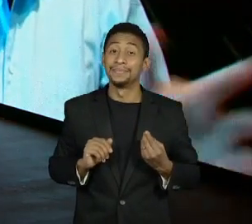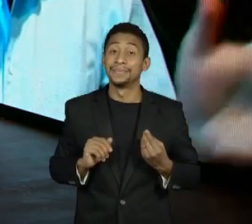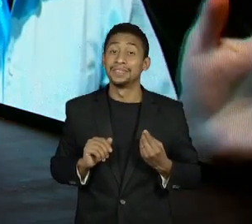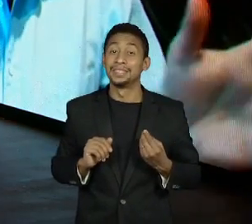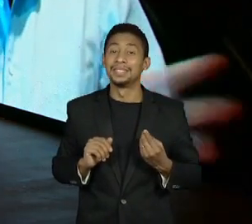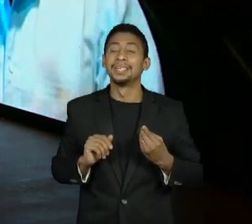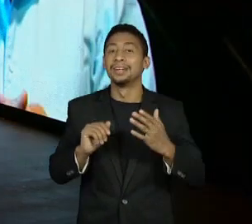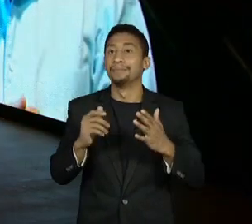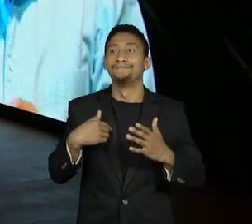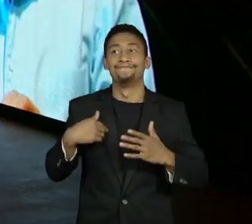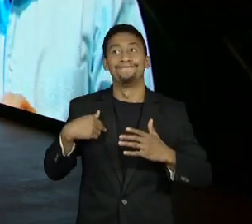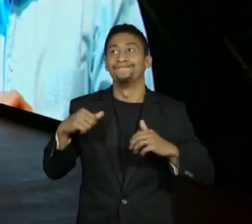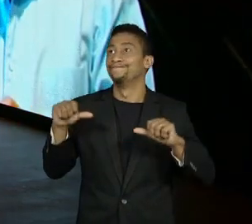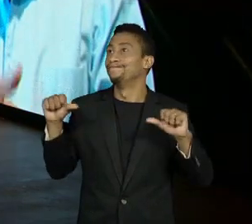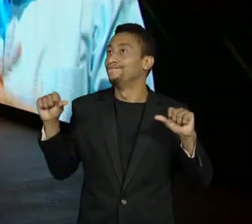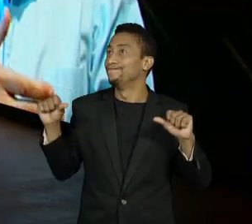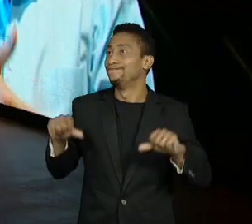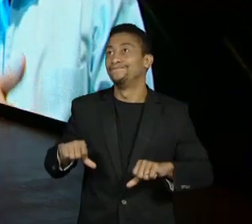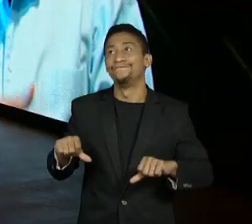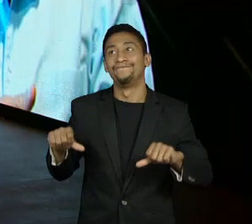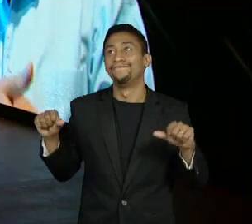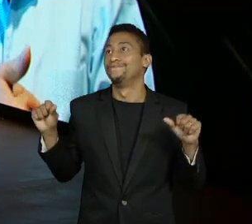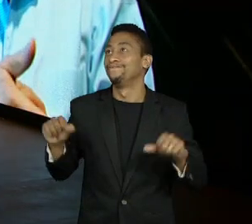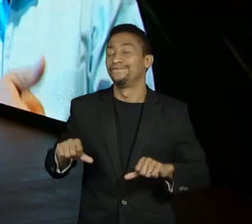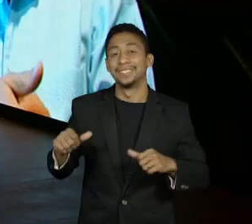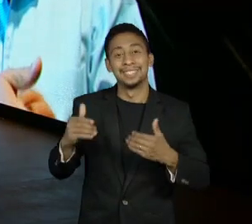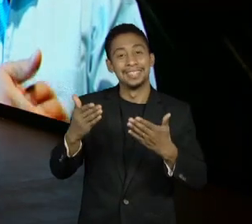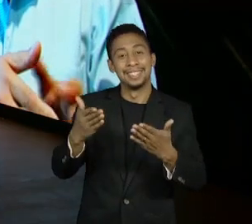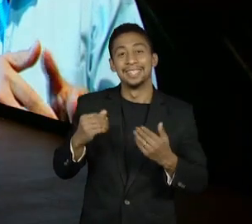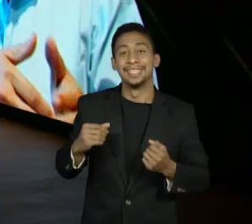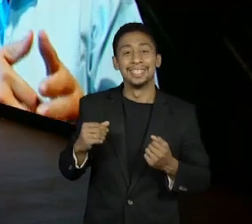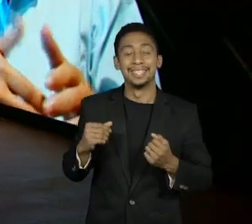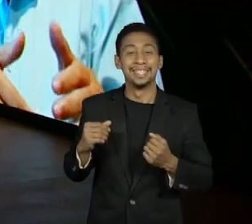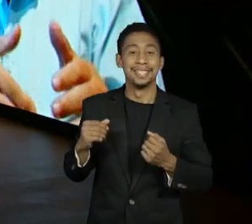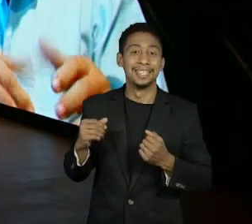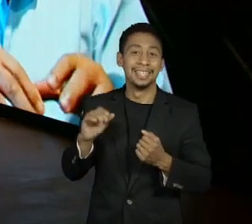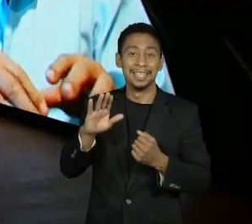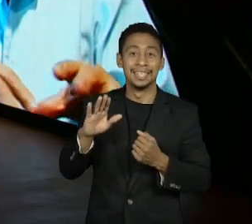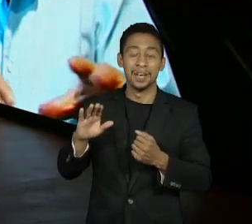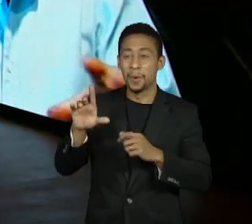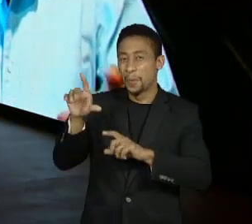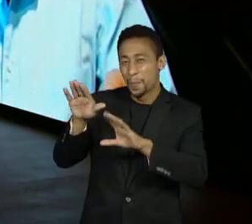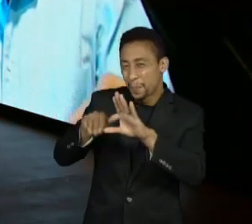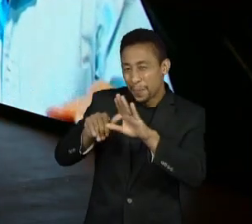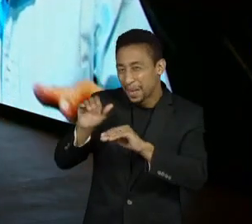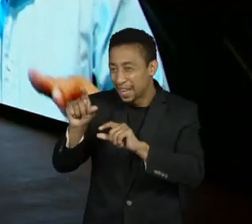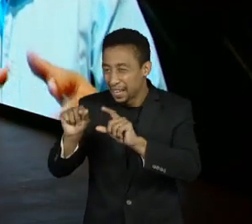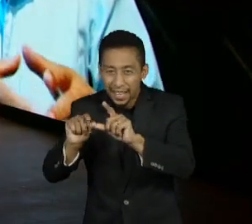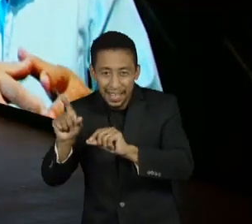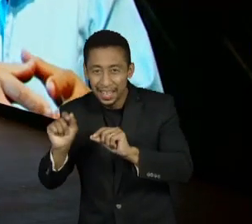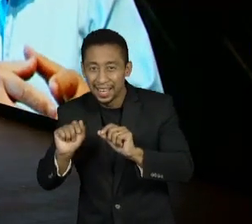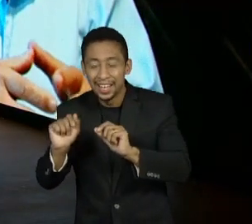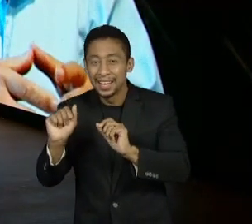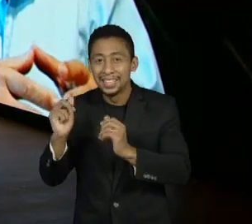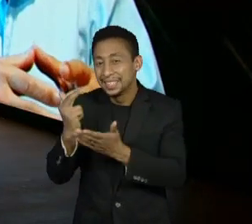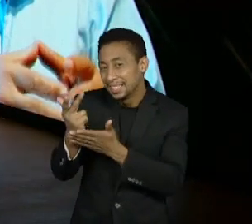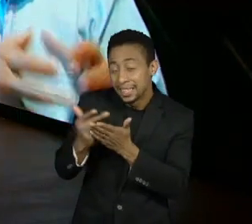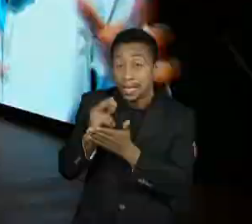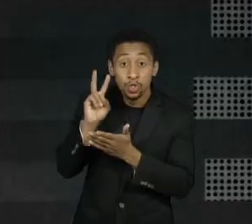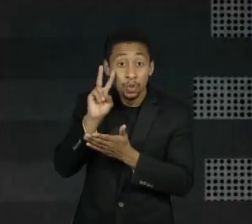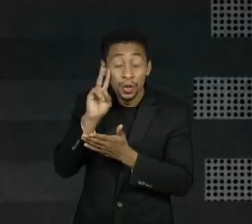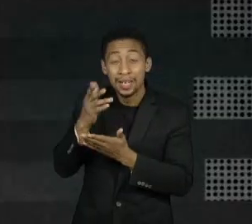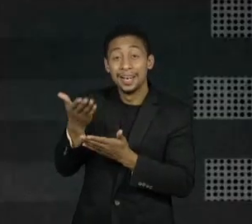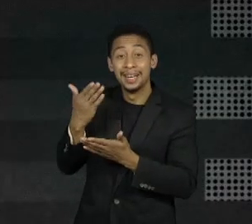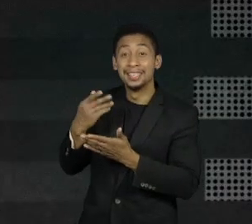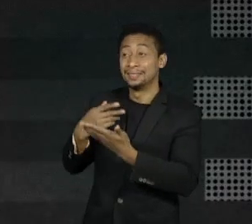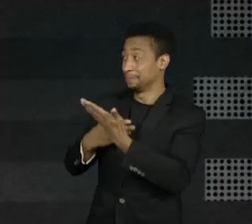fiquei numa pior, peguei historinhas, tirinhas de outros personagens que eu tinha criado. Um deles era o